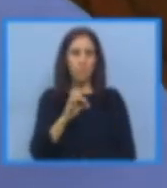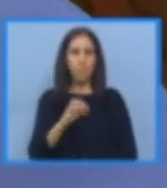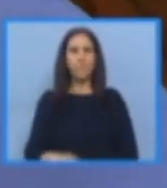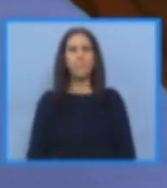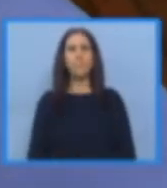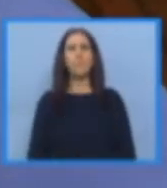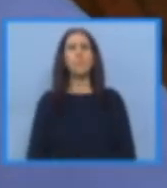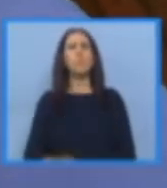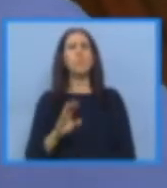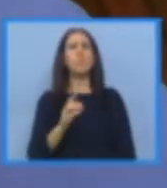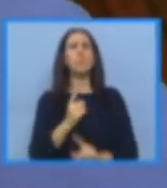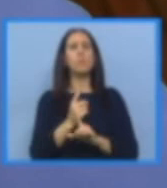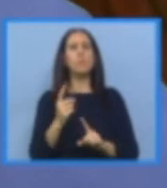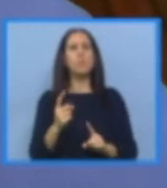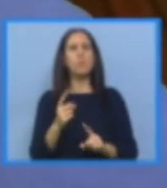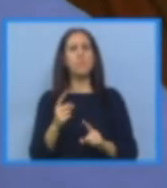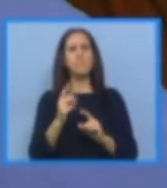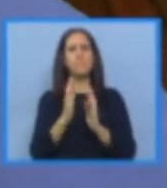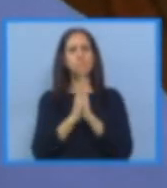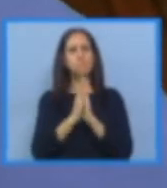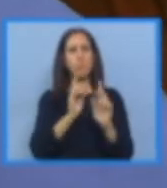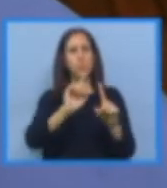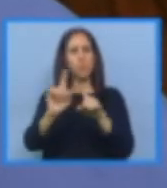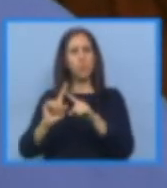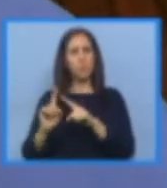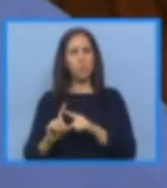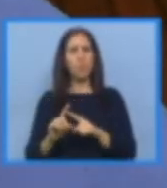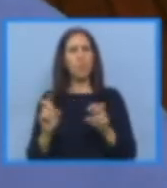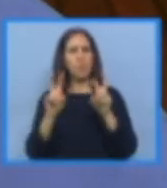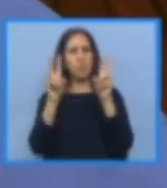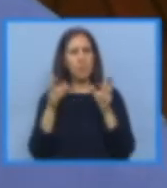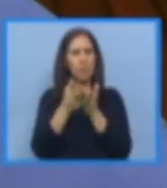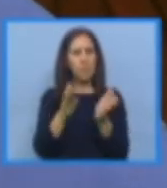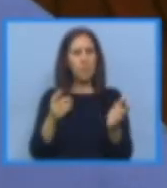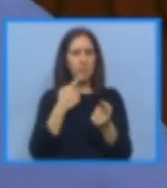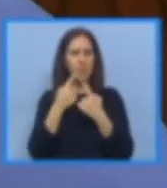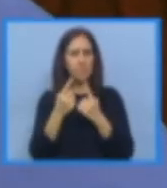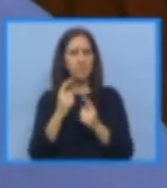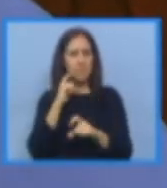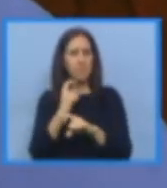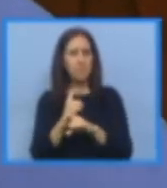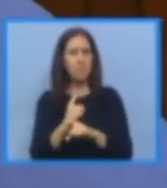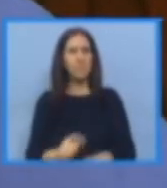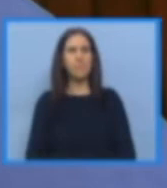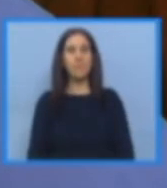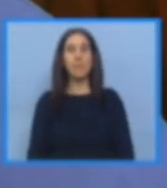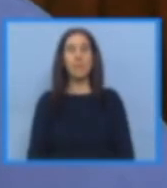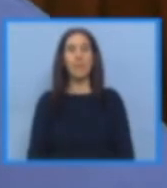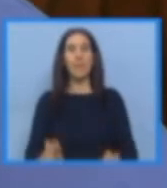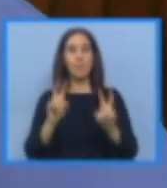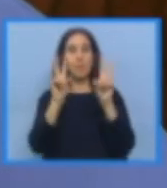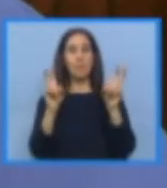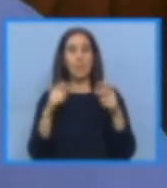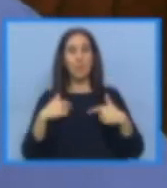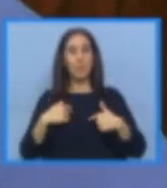tradições religiosas, esta é uma temática aberta, é uma temática que exige diálogo? É uma temática que eu até como professora